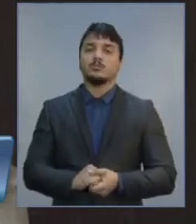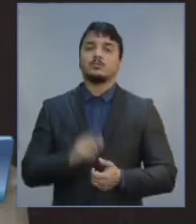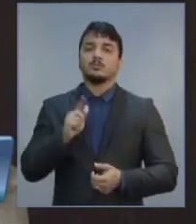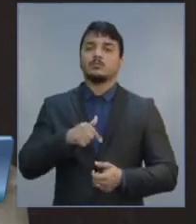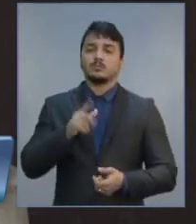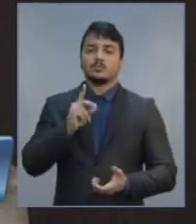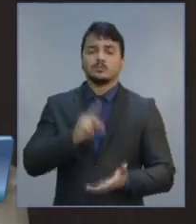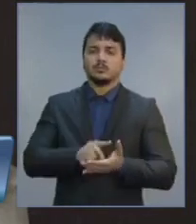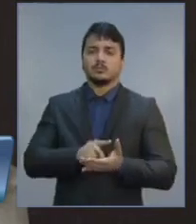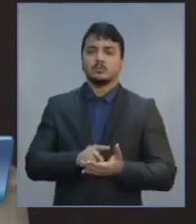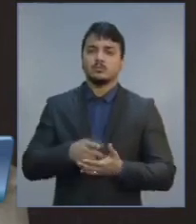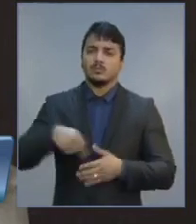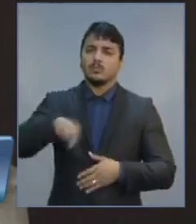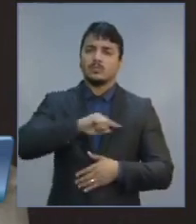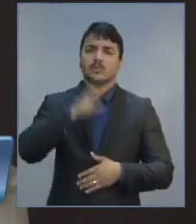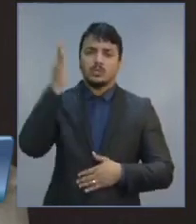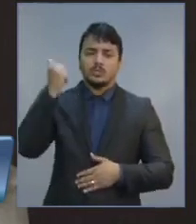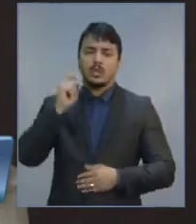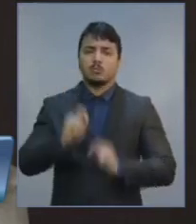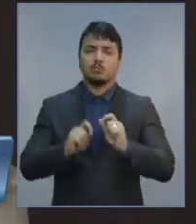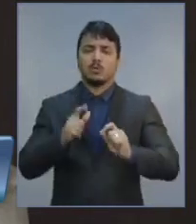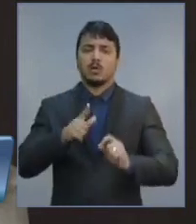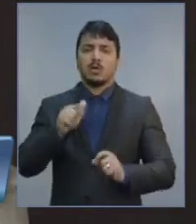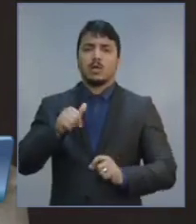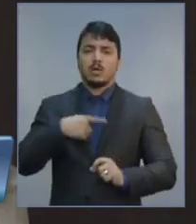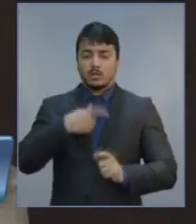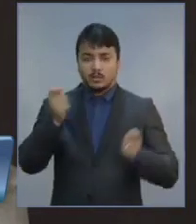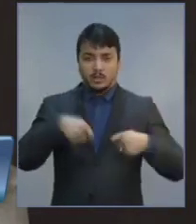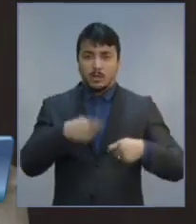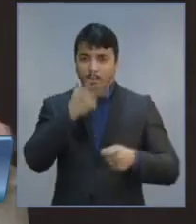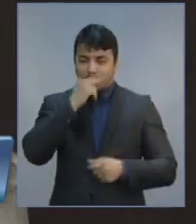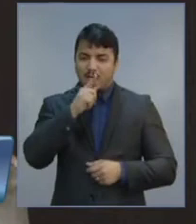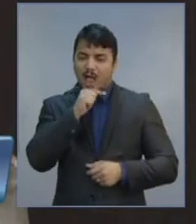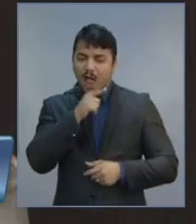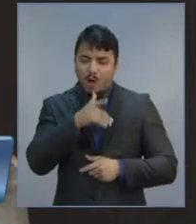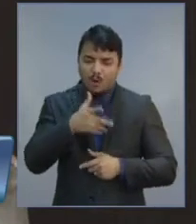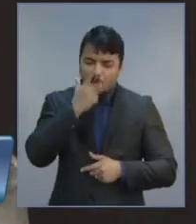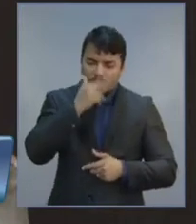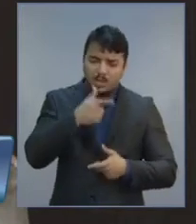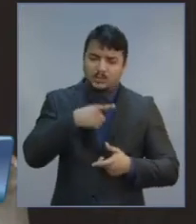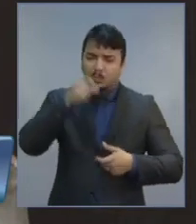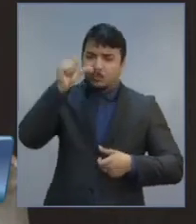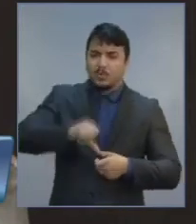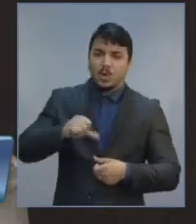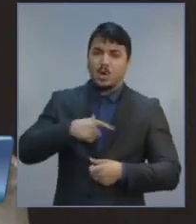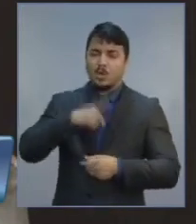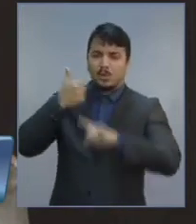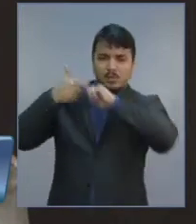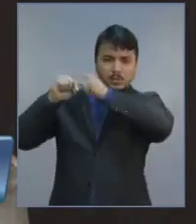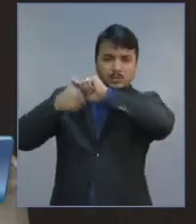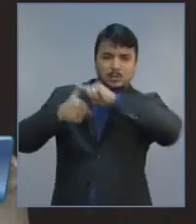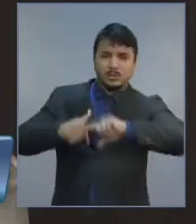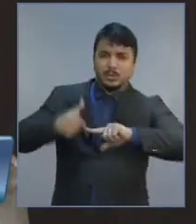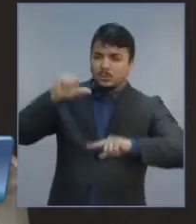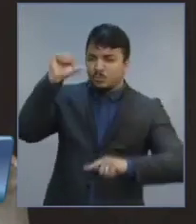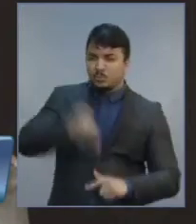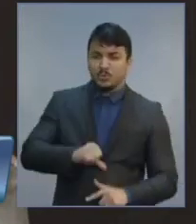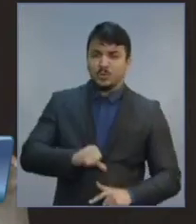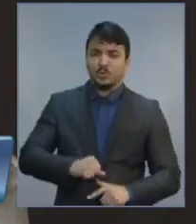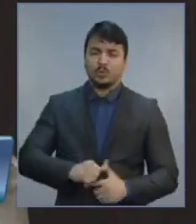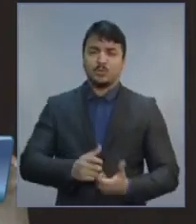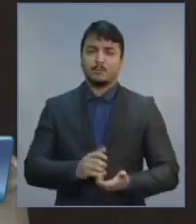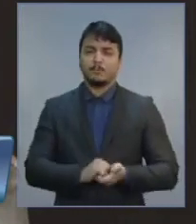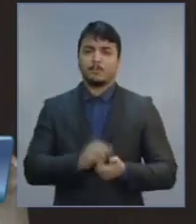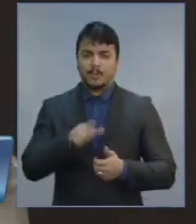caminho, os senhores sabem que ele só coloca água no moinho do reacionarismo. Em vez de se